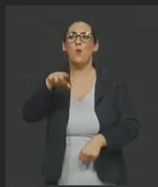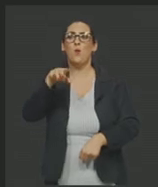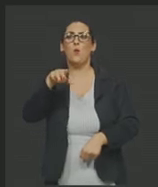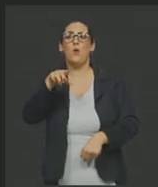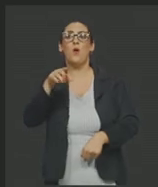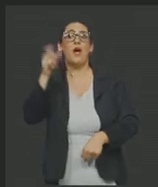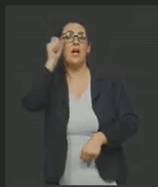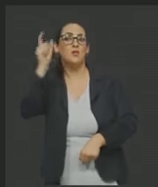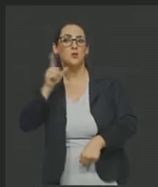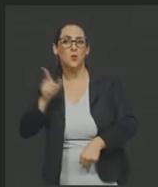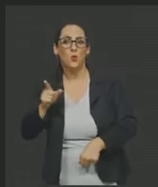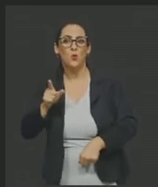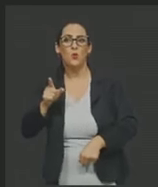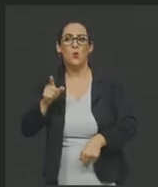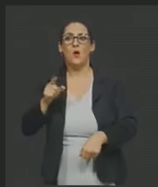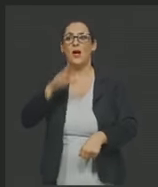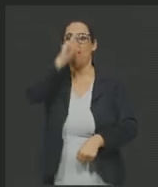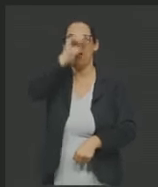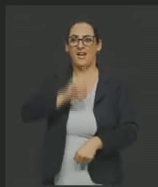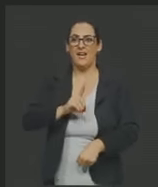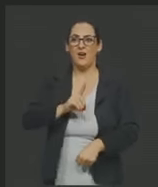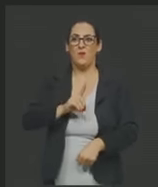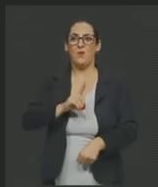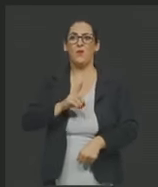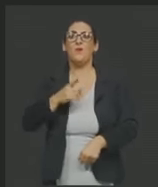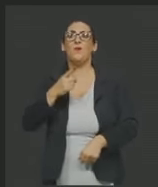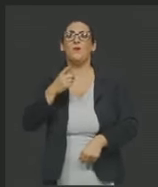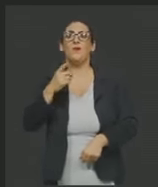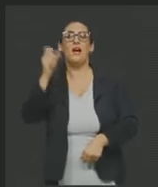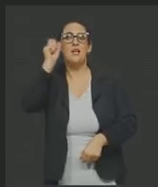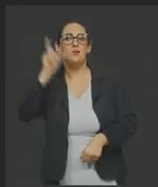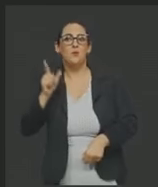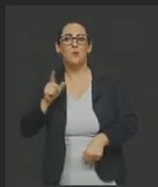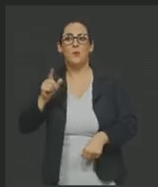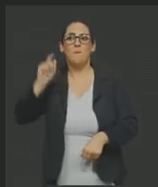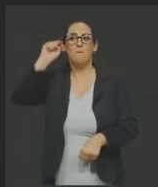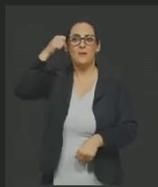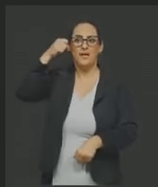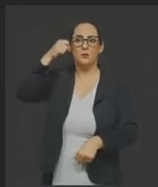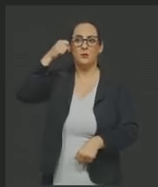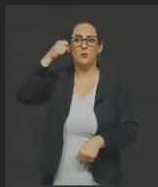não, azul. Amarelo, azul, preto,